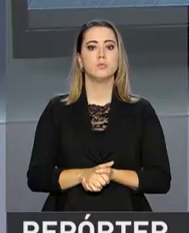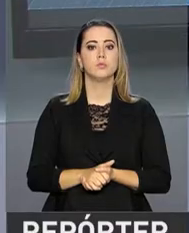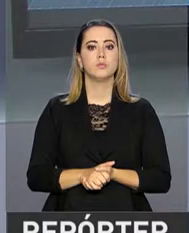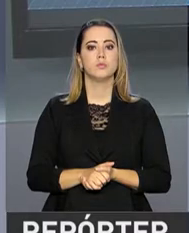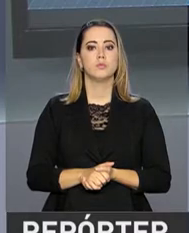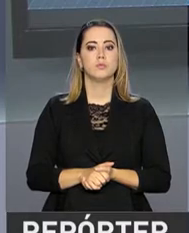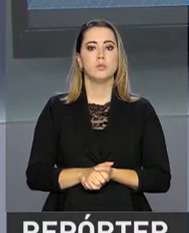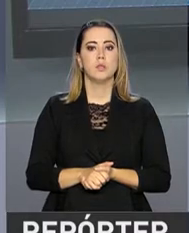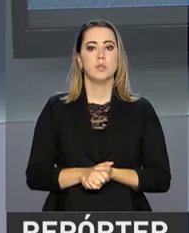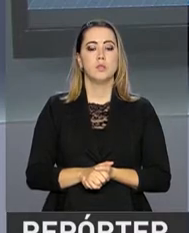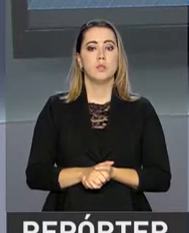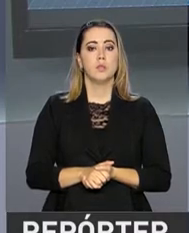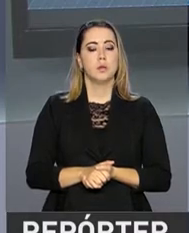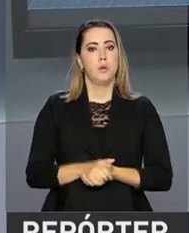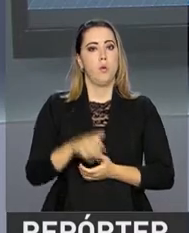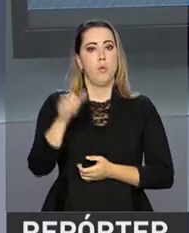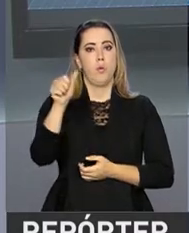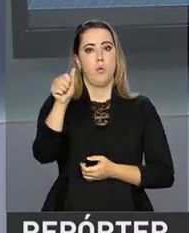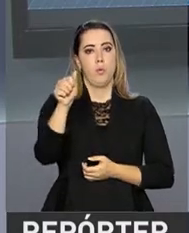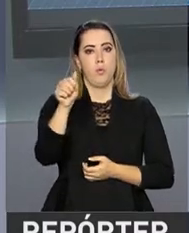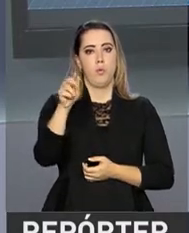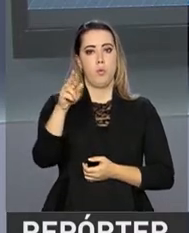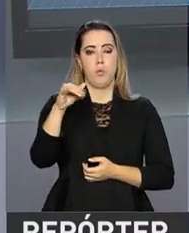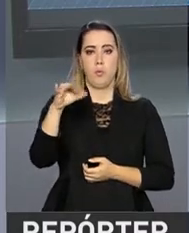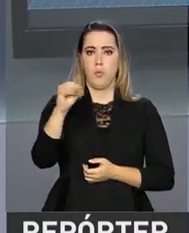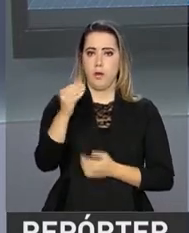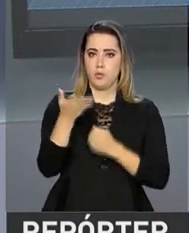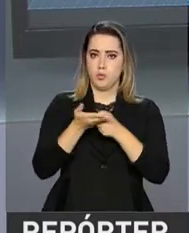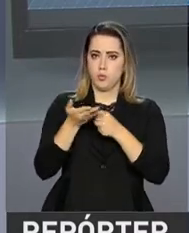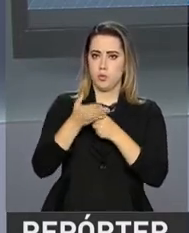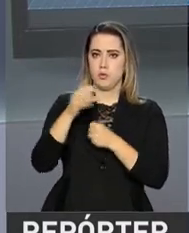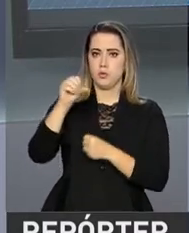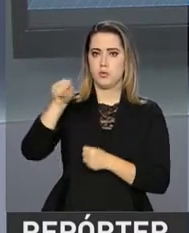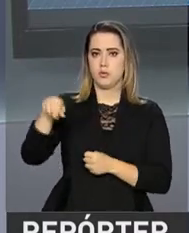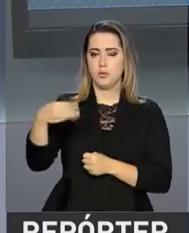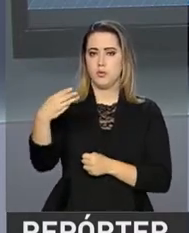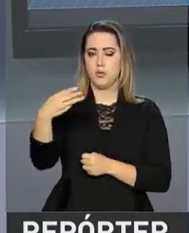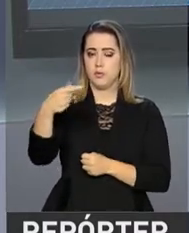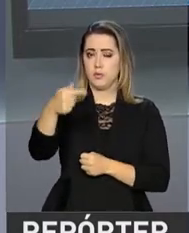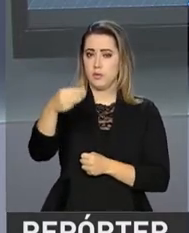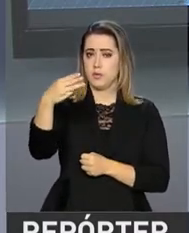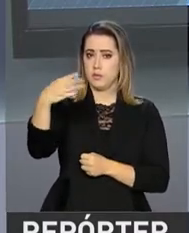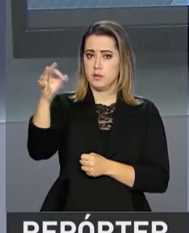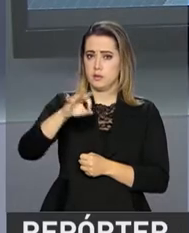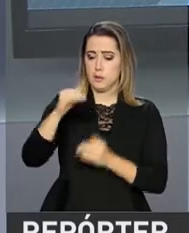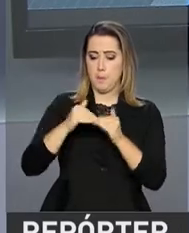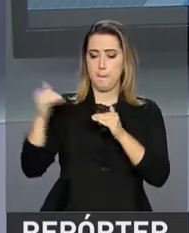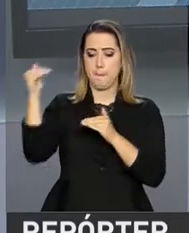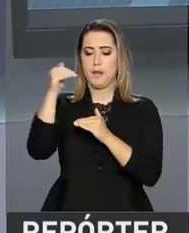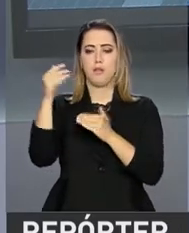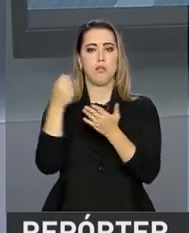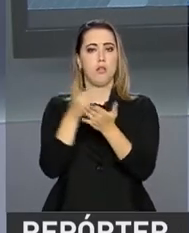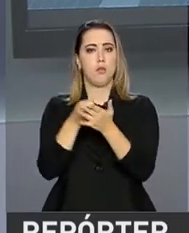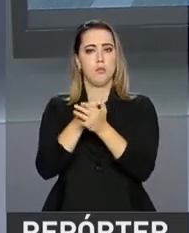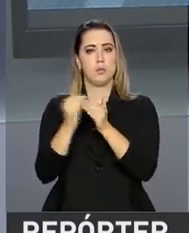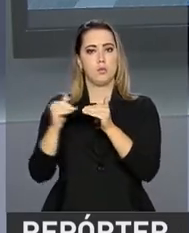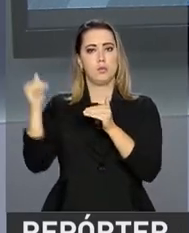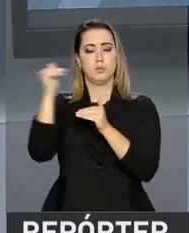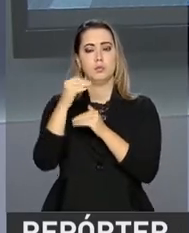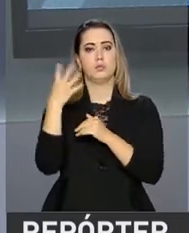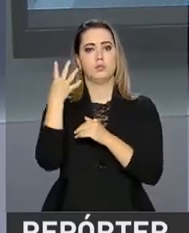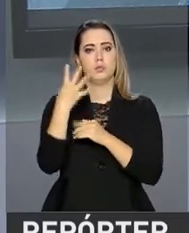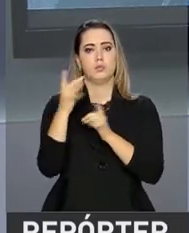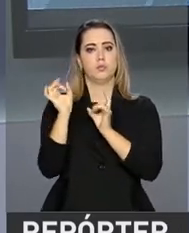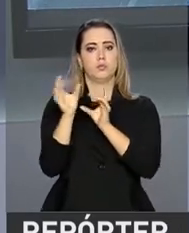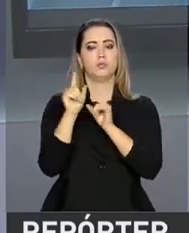o ágio médio de 9,73 por cento ou seja o valor pago a mais no leilão das quatro usinas hidrelétricas